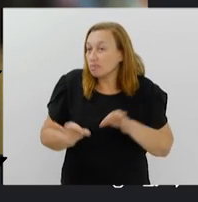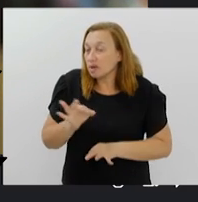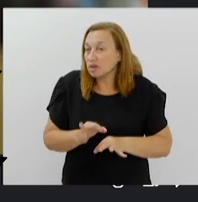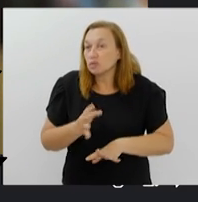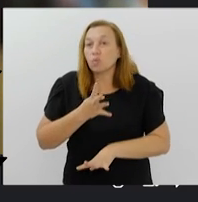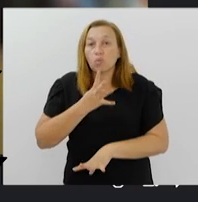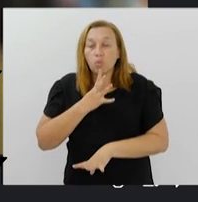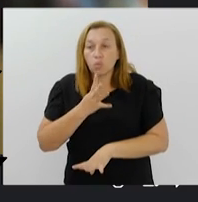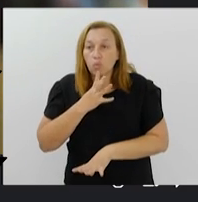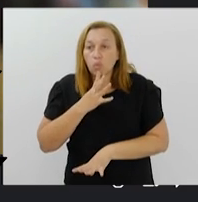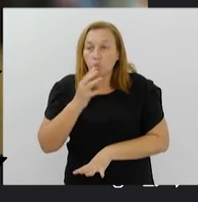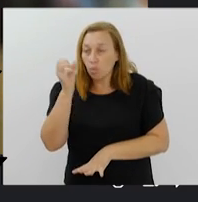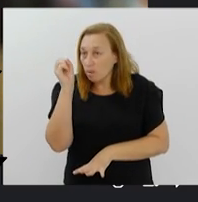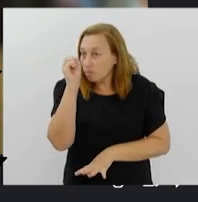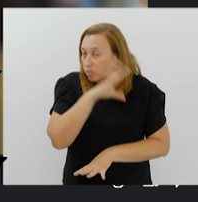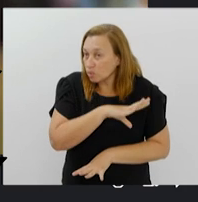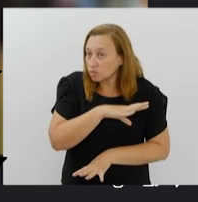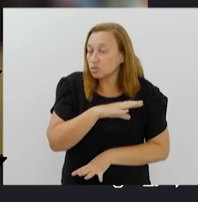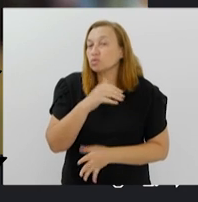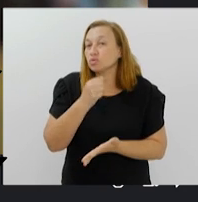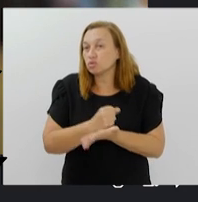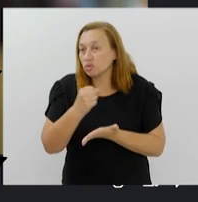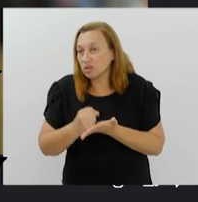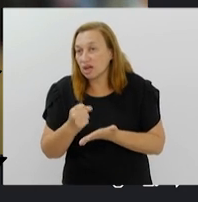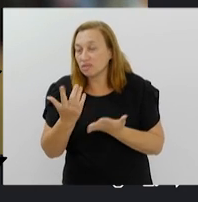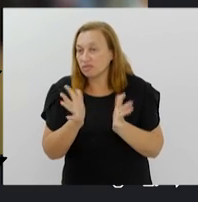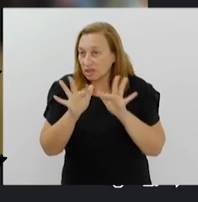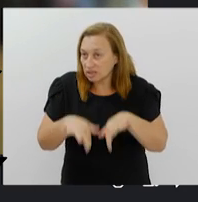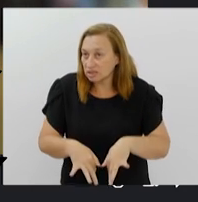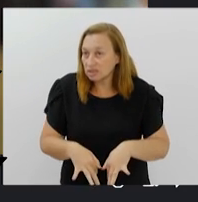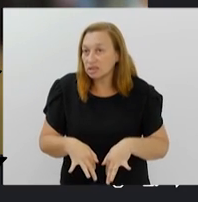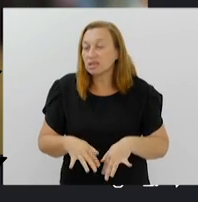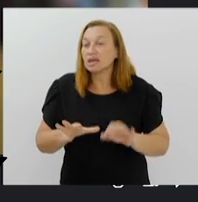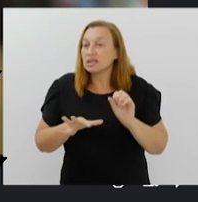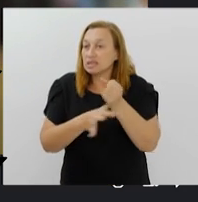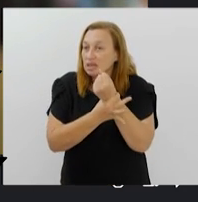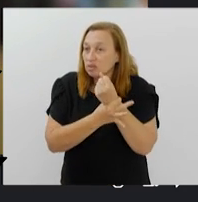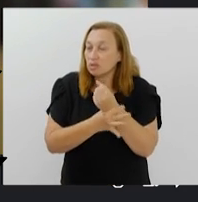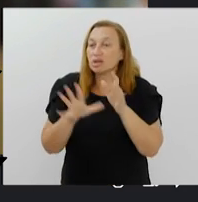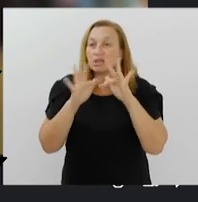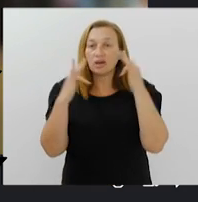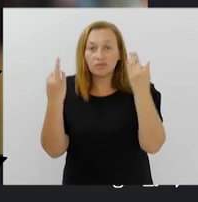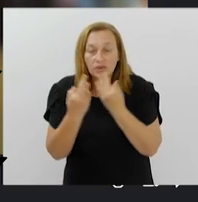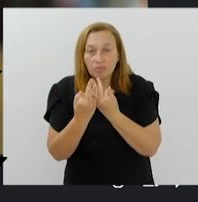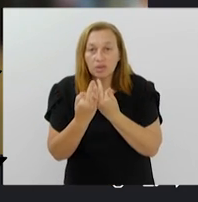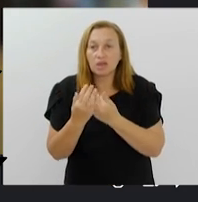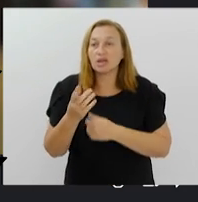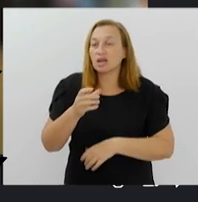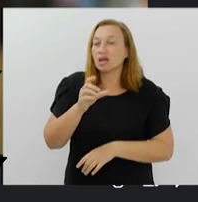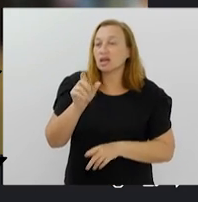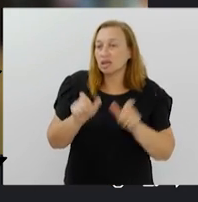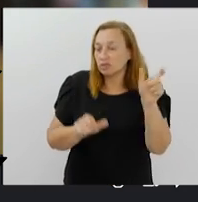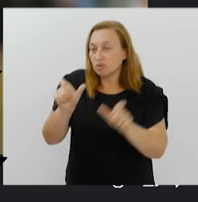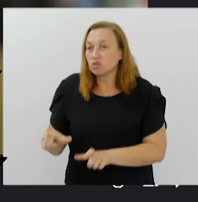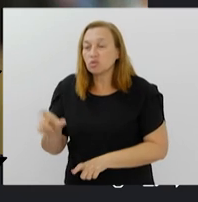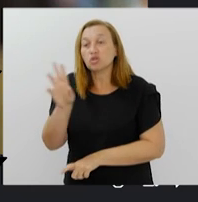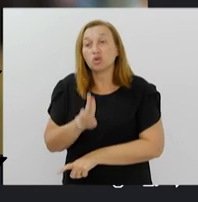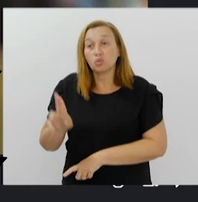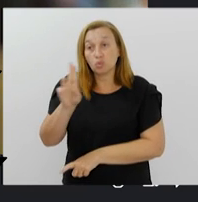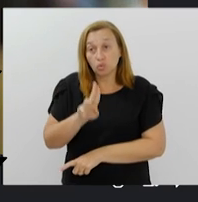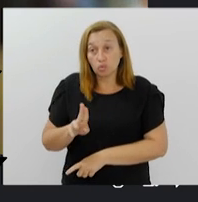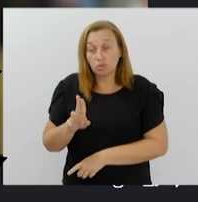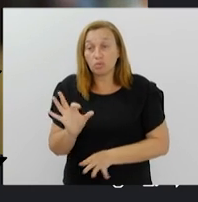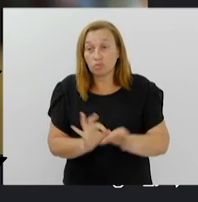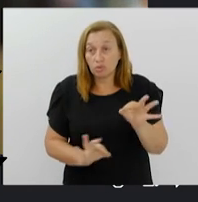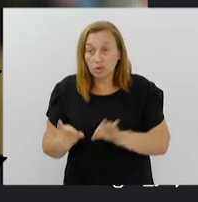abusividade do término dos contratos deve garantir que as famílias e as pessoas consumidoras eh elas possam